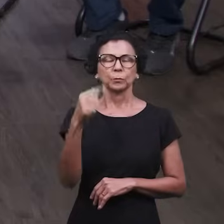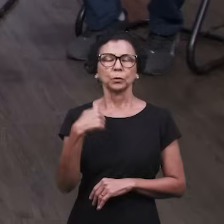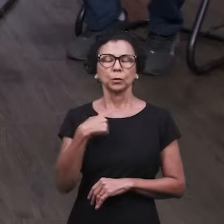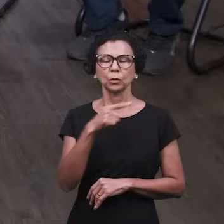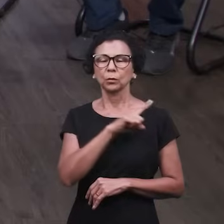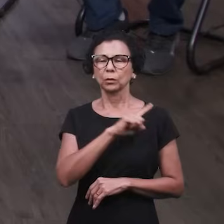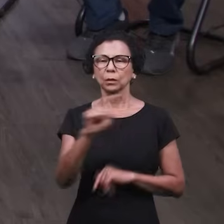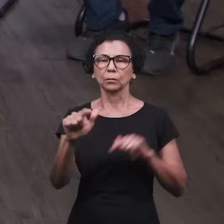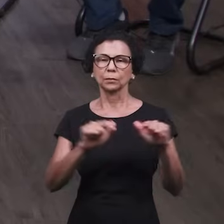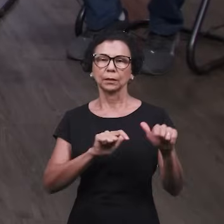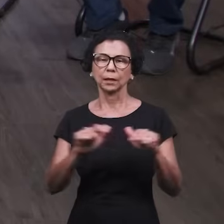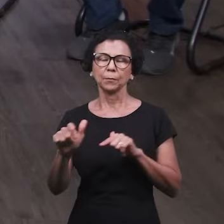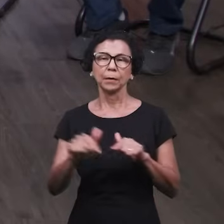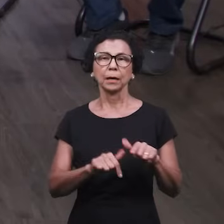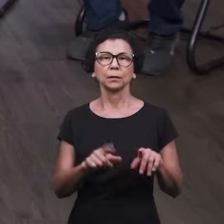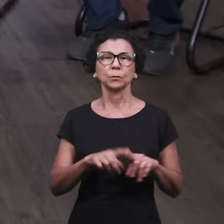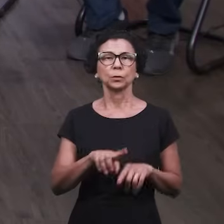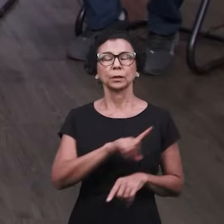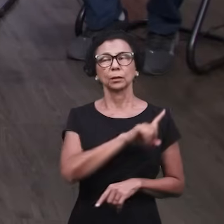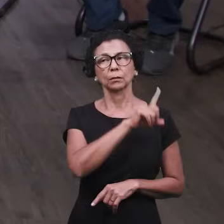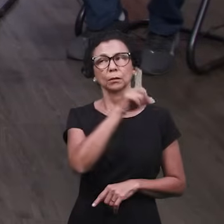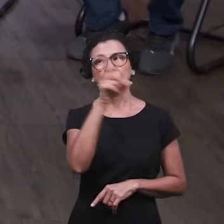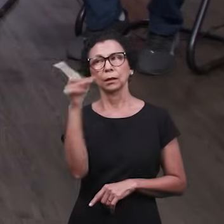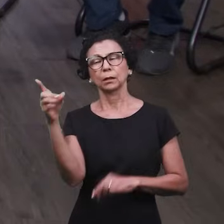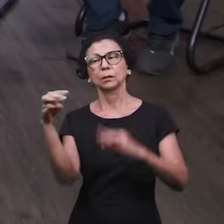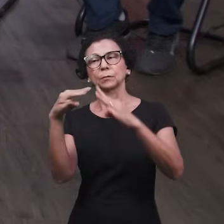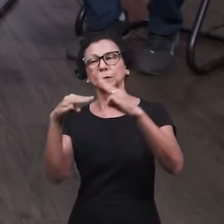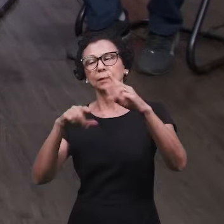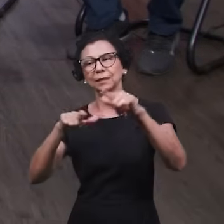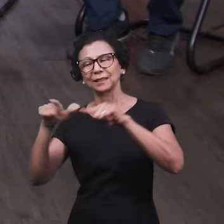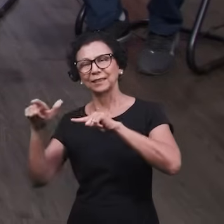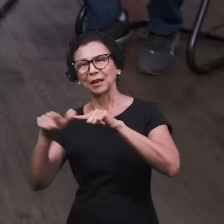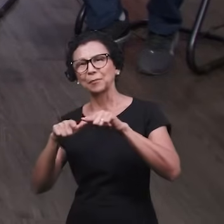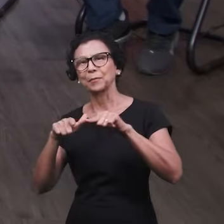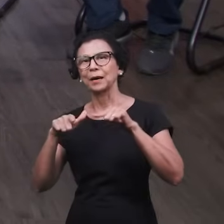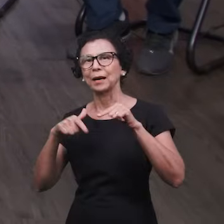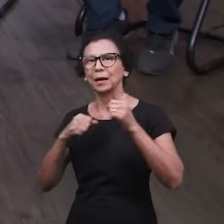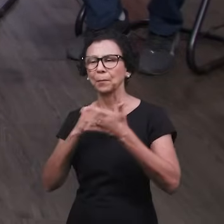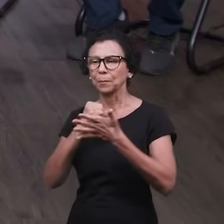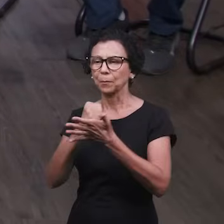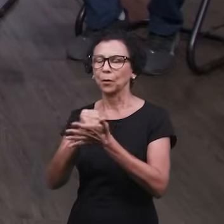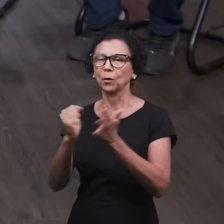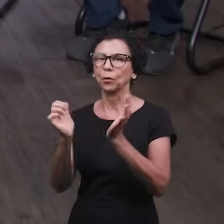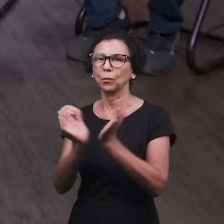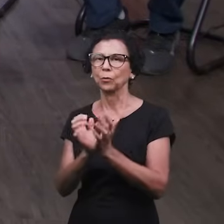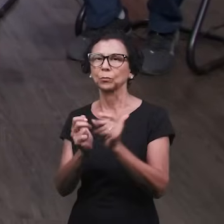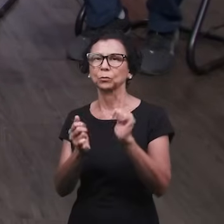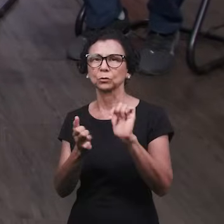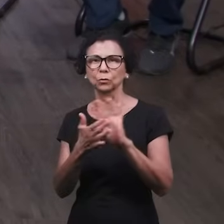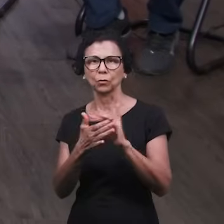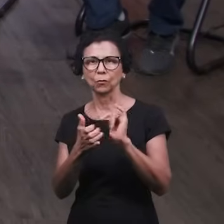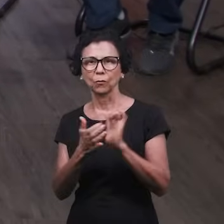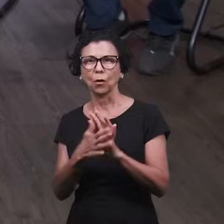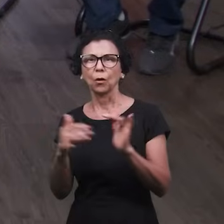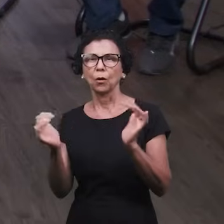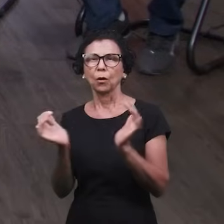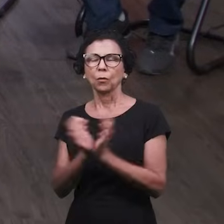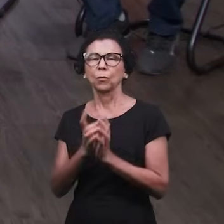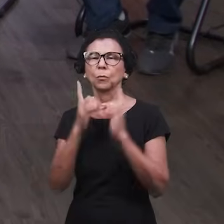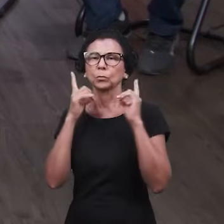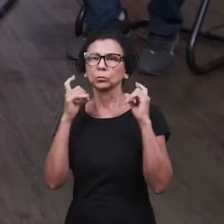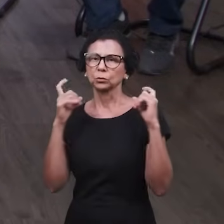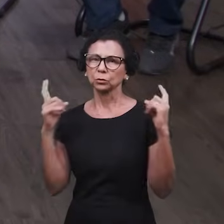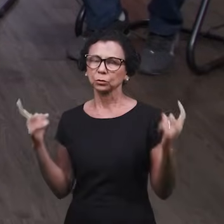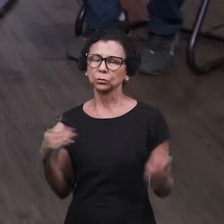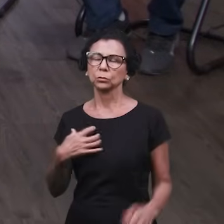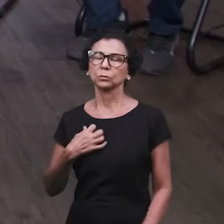também trabalho na equipe de som no Manaim. Eu fico lá com um grupo de louvor, né, na parte do som lá, né,